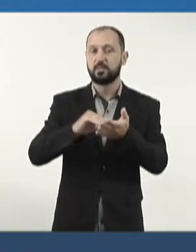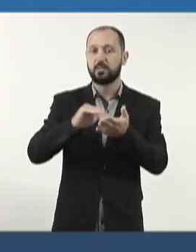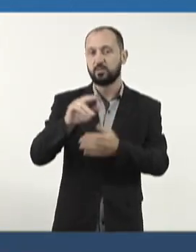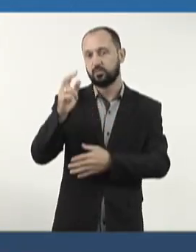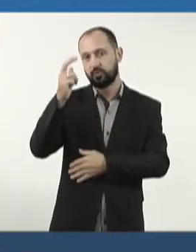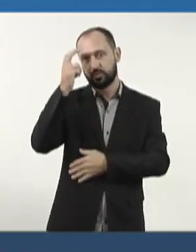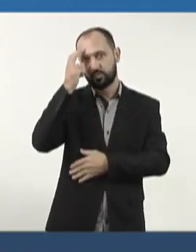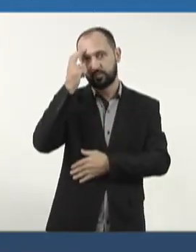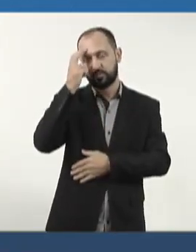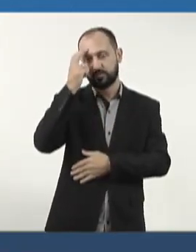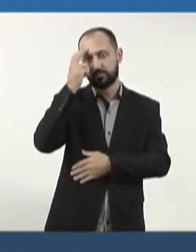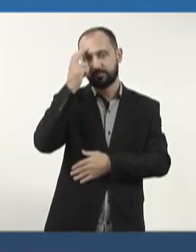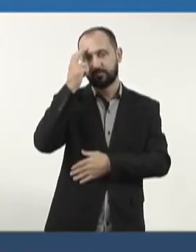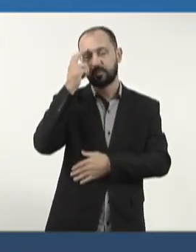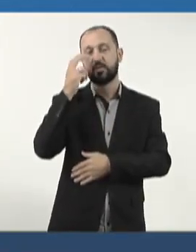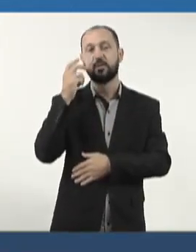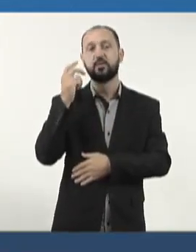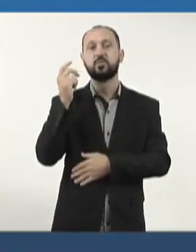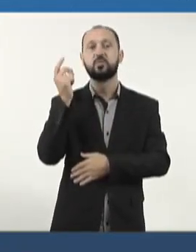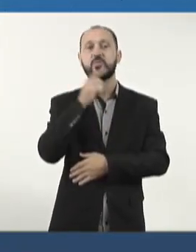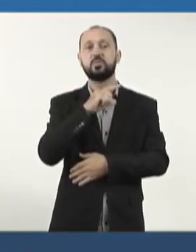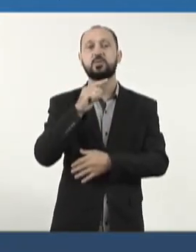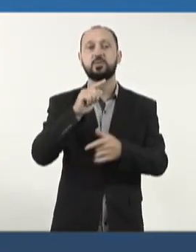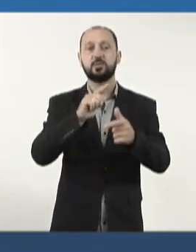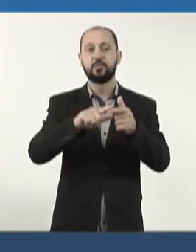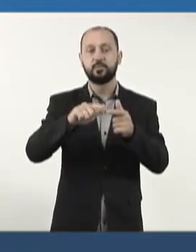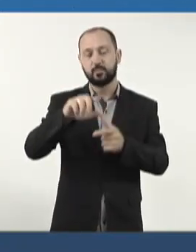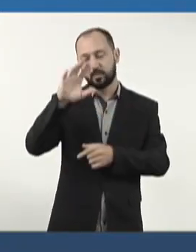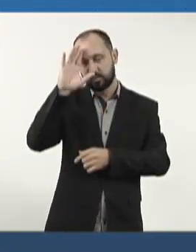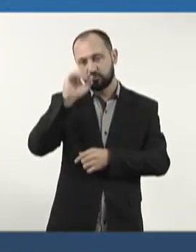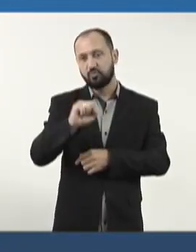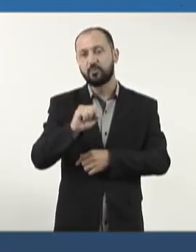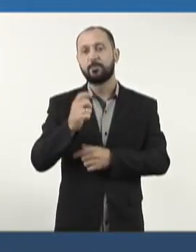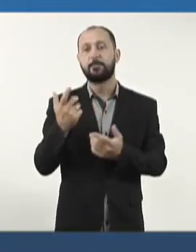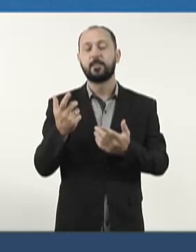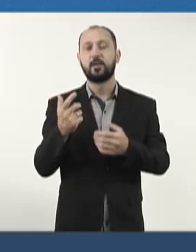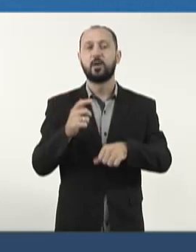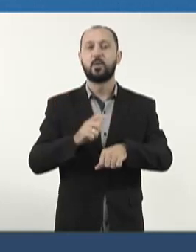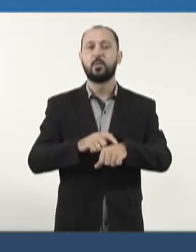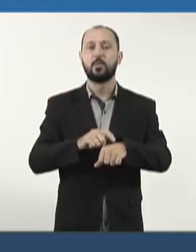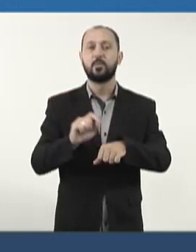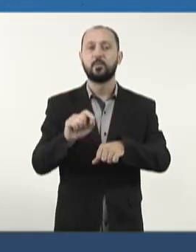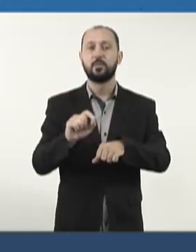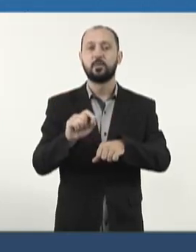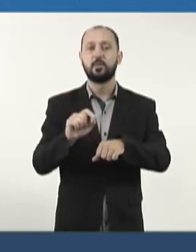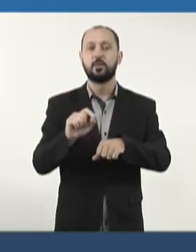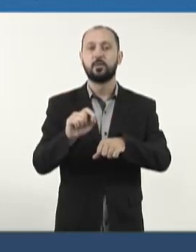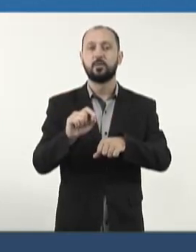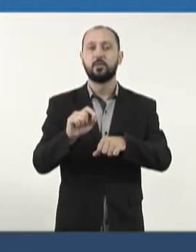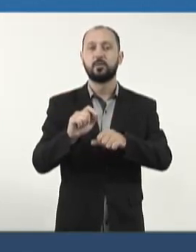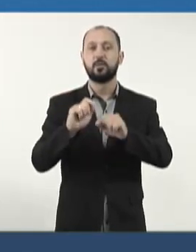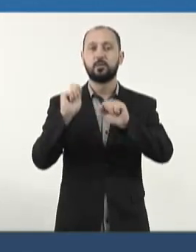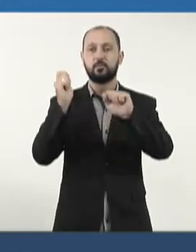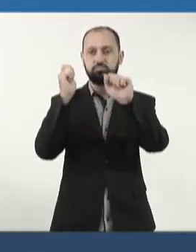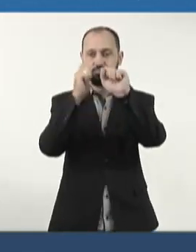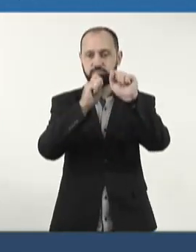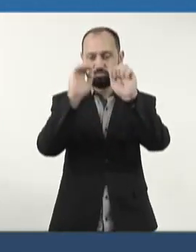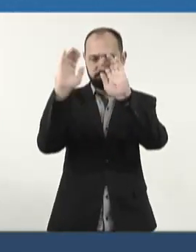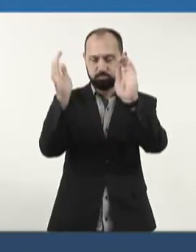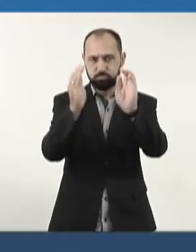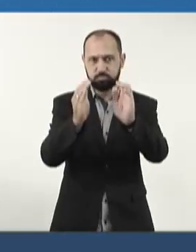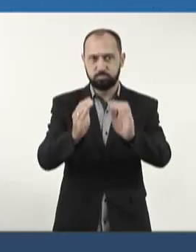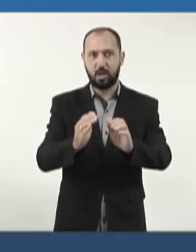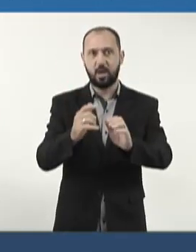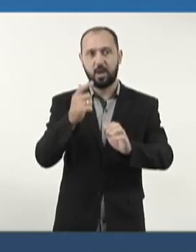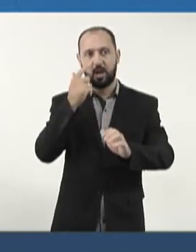Cultura, para que a gente resolva o problema do pé da escultura do Manuel de Barros ali